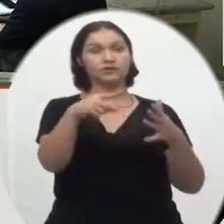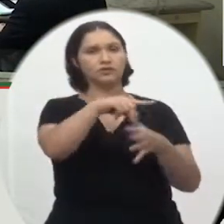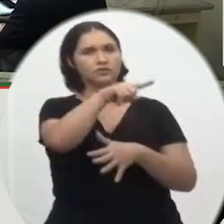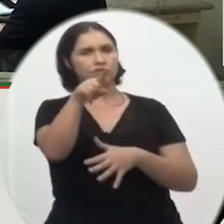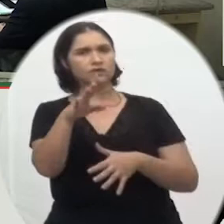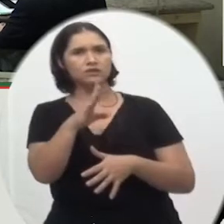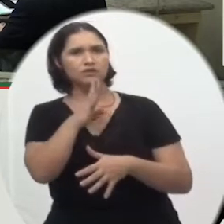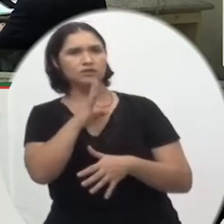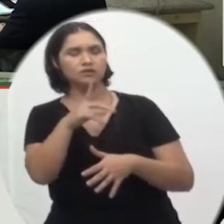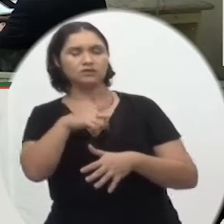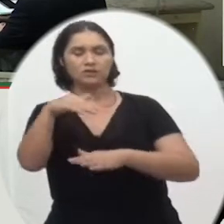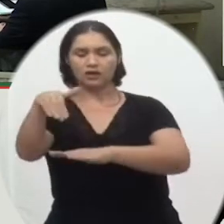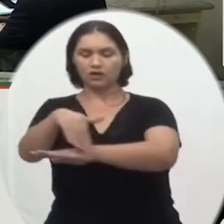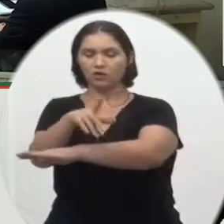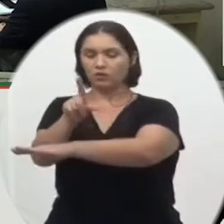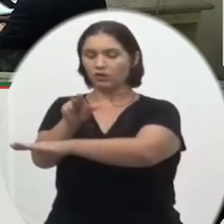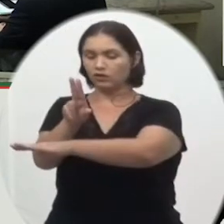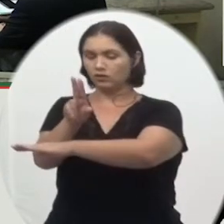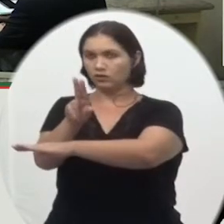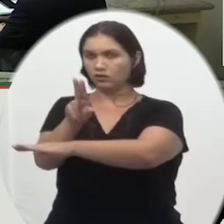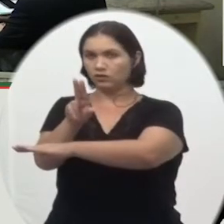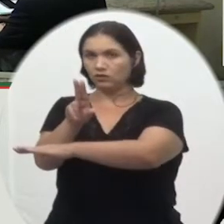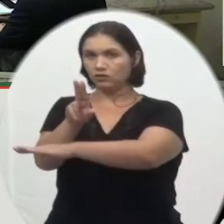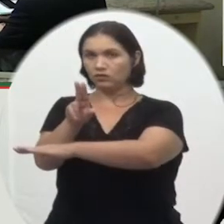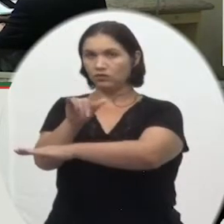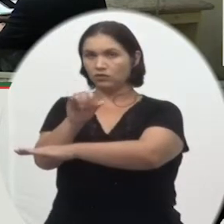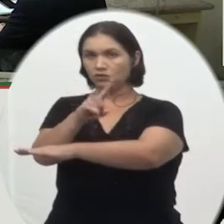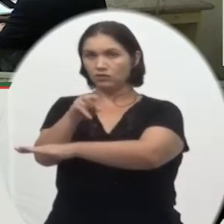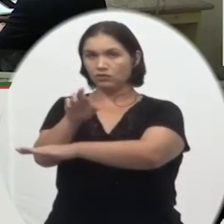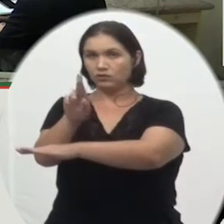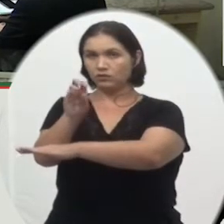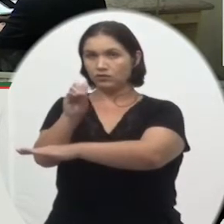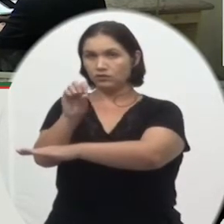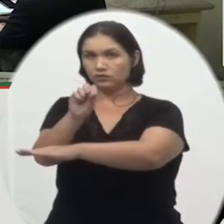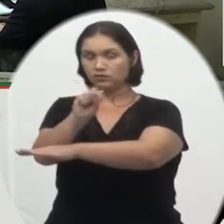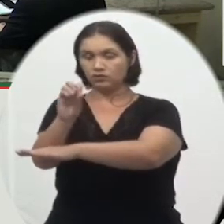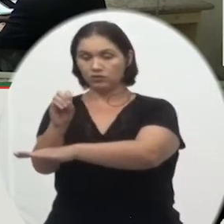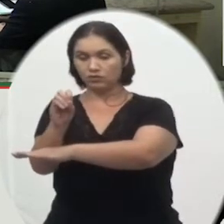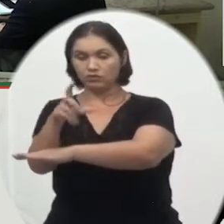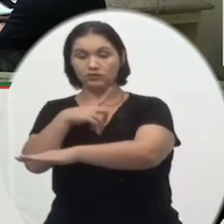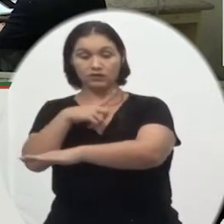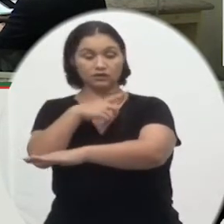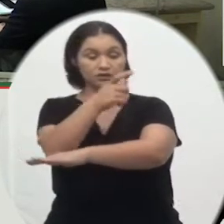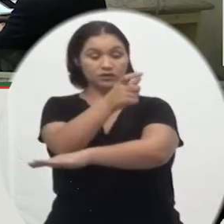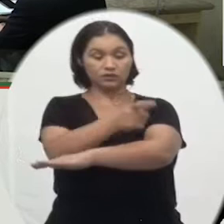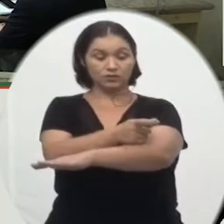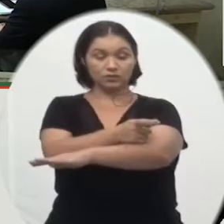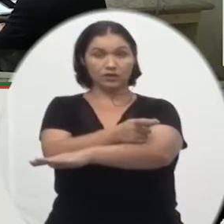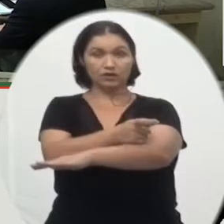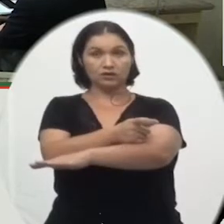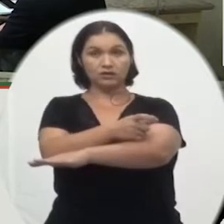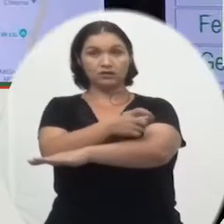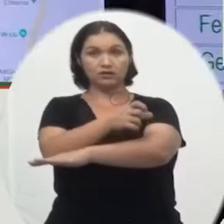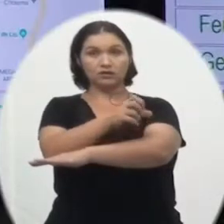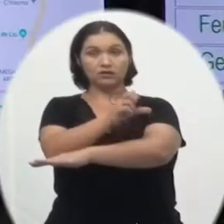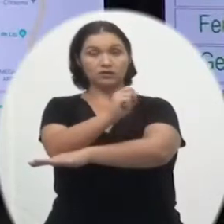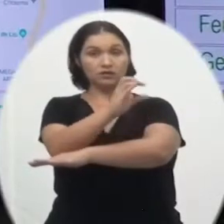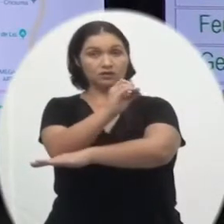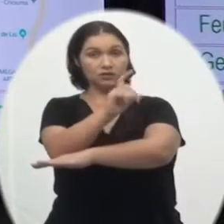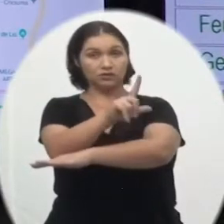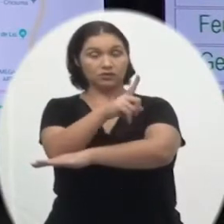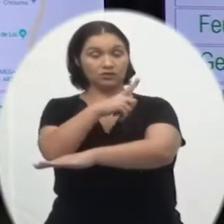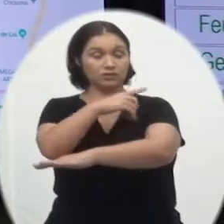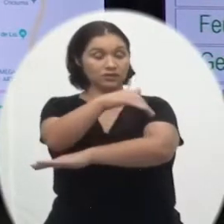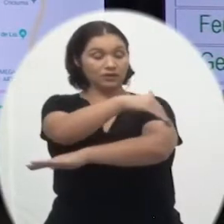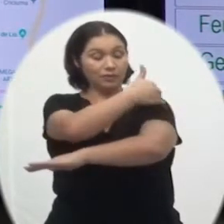tem a Luiz Rosso, para poder localizar, tem a Escol, e do lado da Escol tem uma rua que já ela é aberta